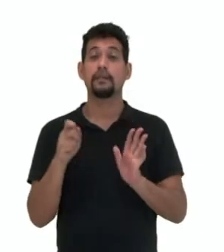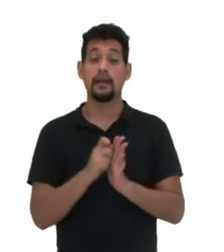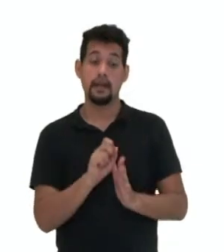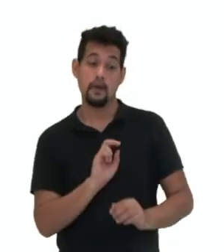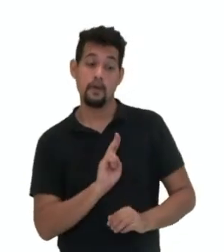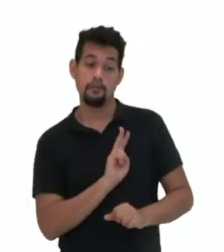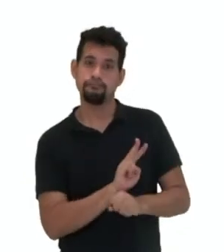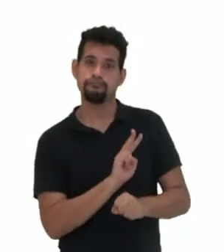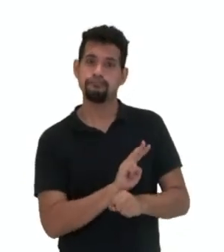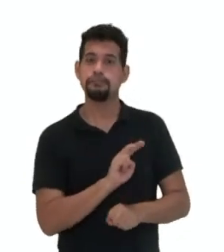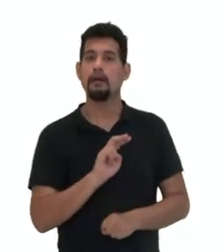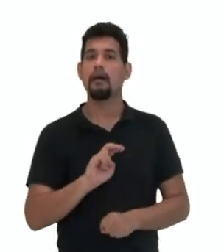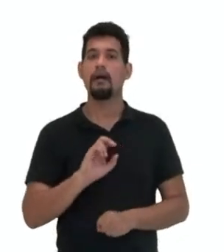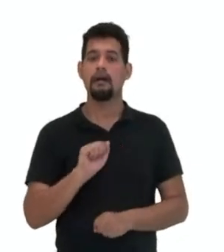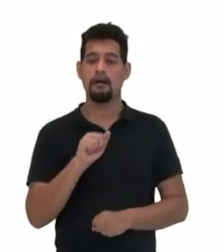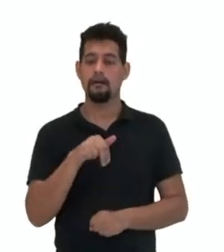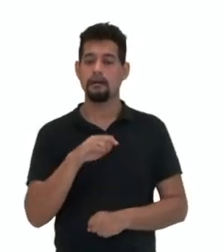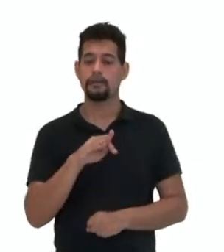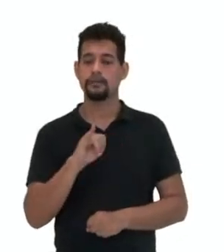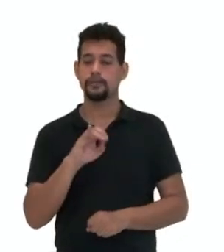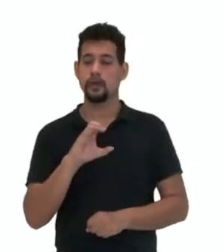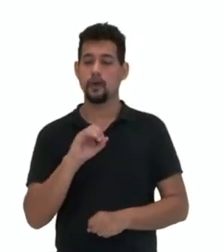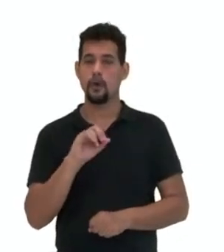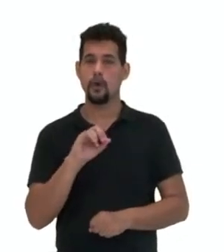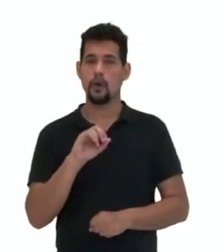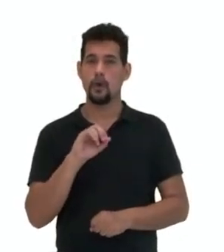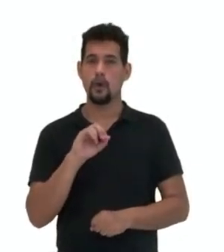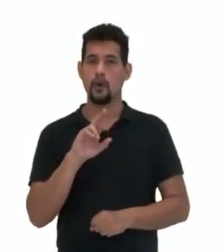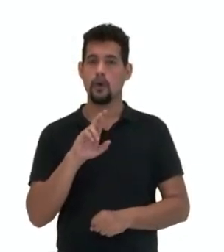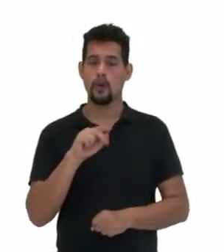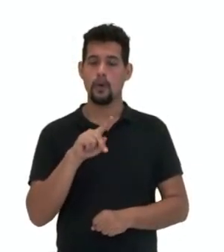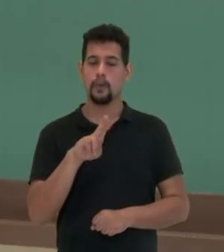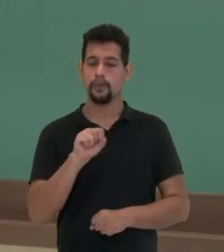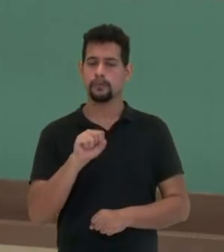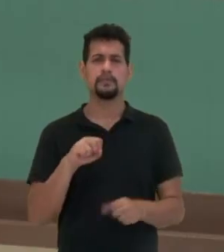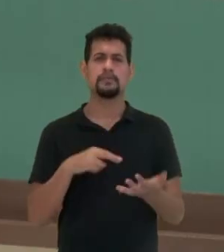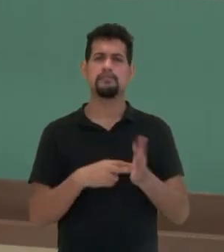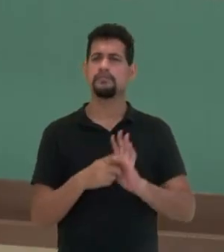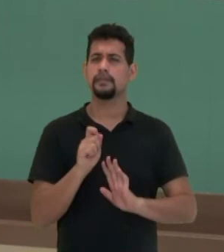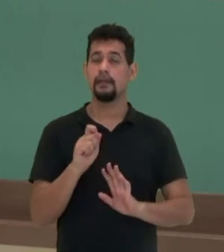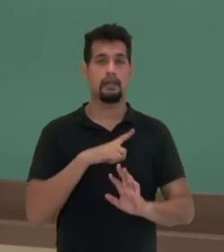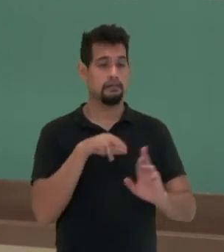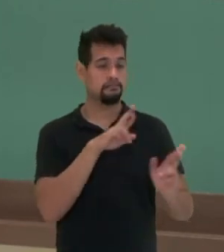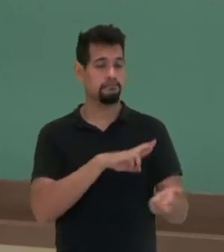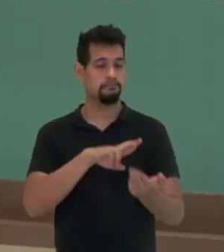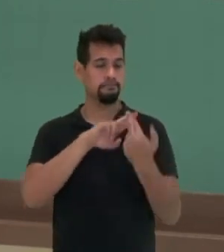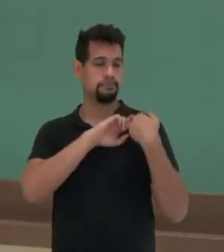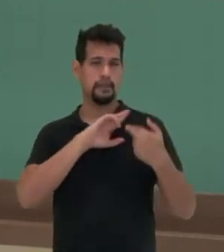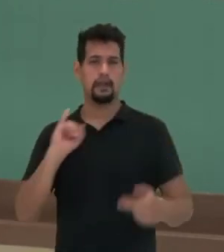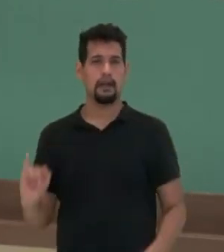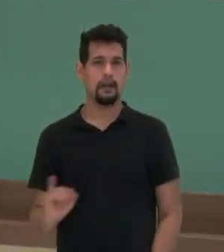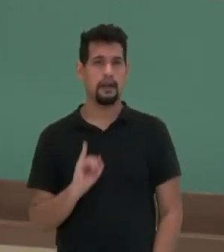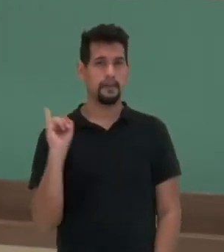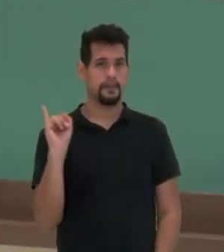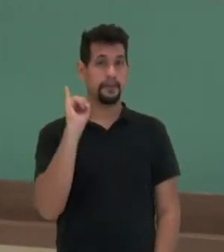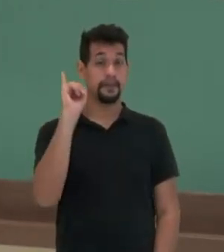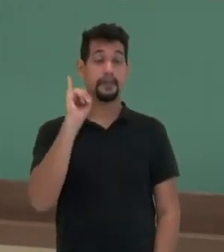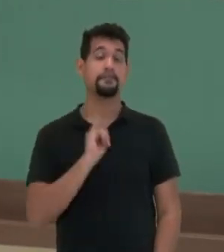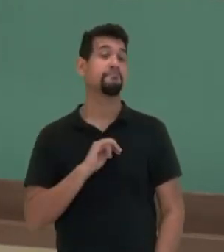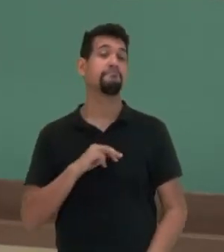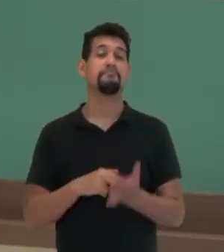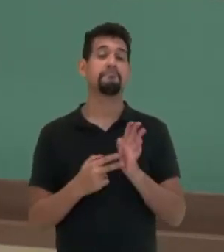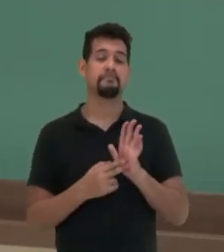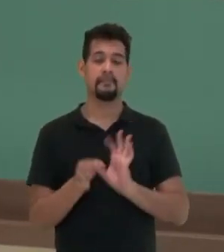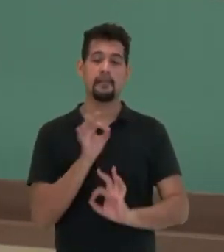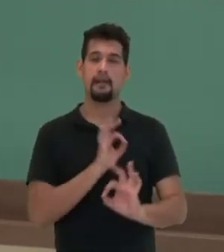anticorpos, e também nós temos as células mesenquimais. As células mesenquimais, elas têm um papel muito importante. Elas são umas